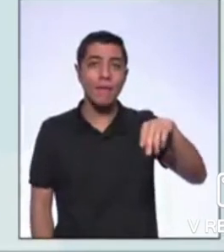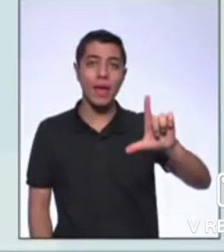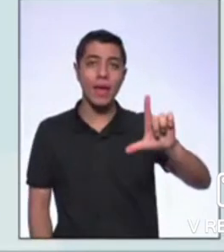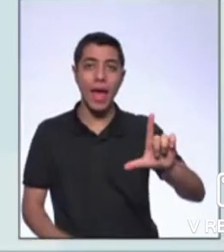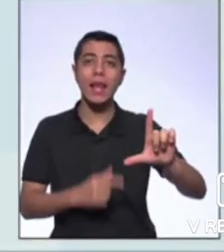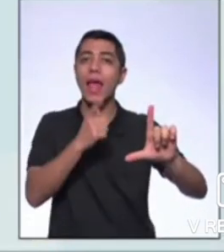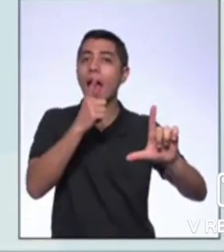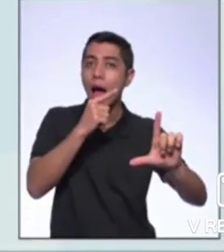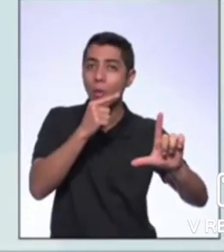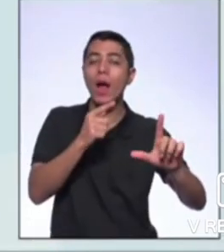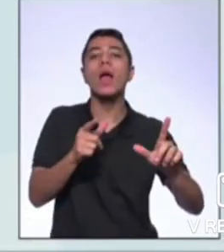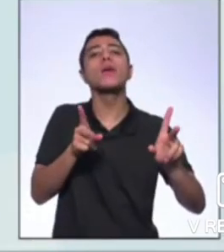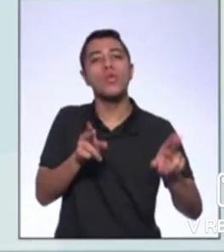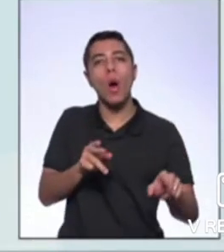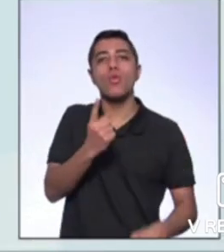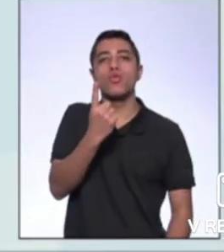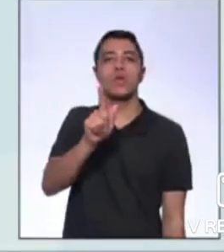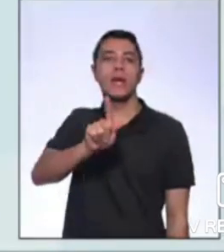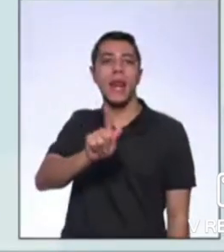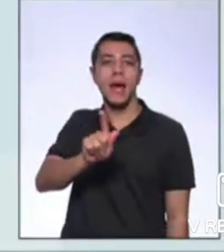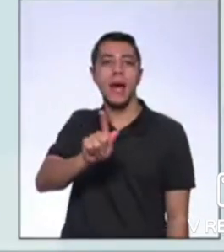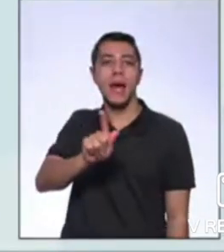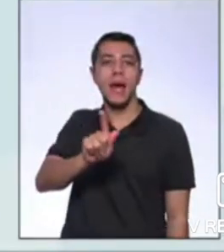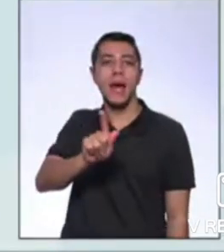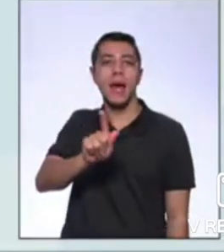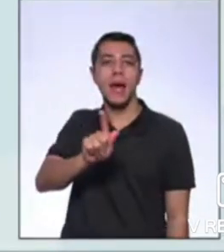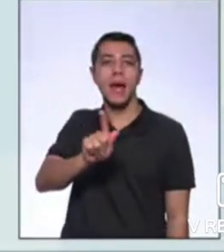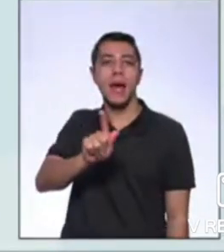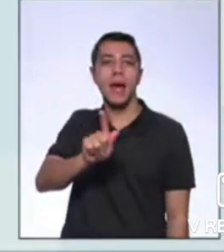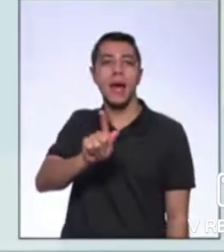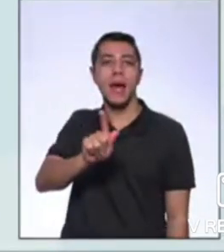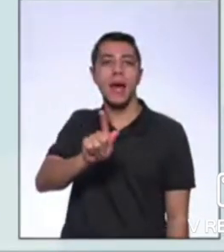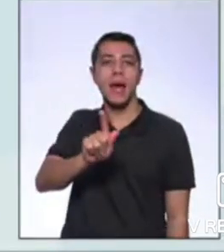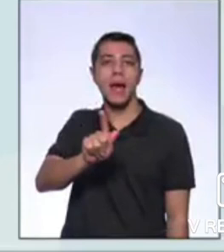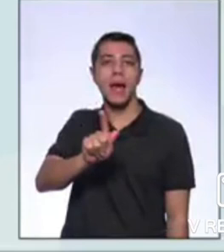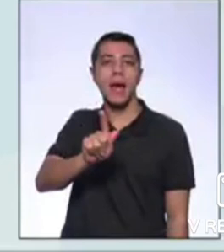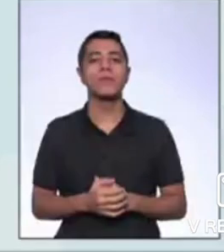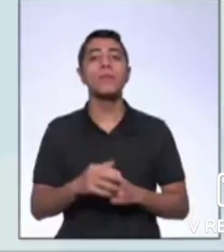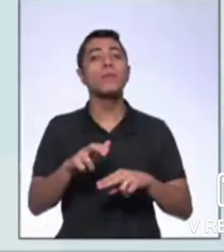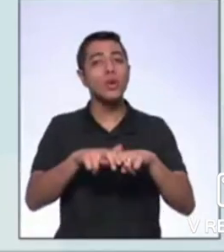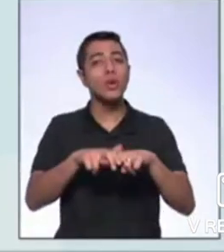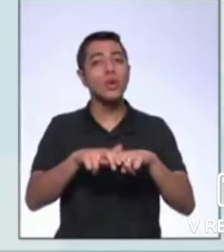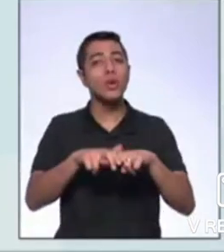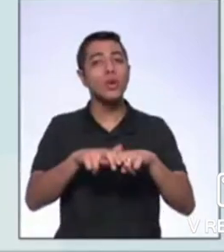de água. Por isso que eu coloquei 100 gramas de água ali, tá ok, pessoal? Então,